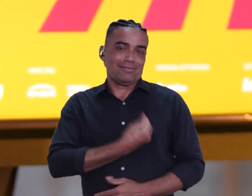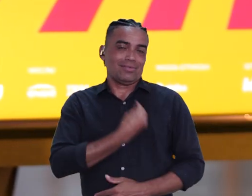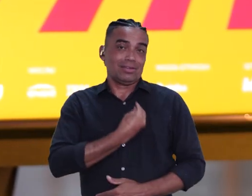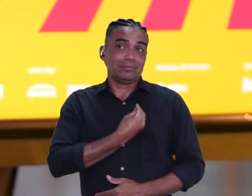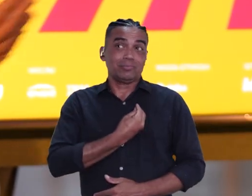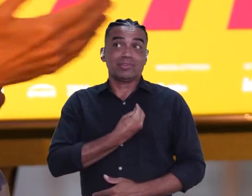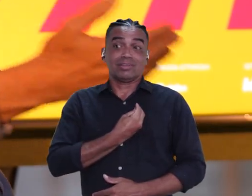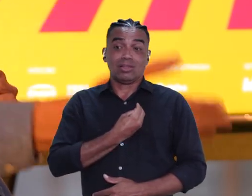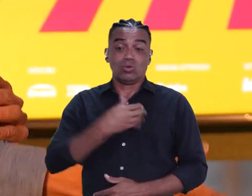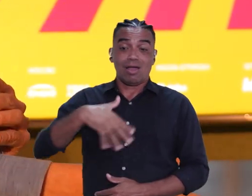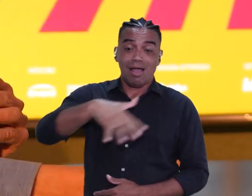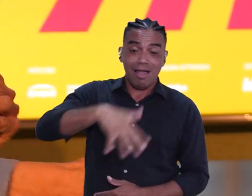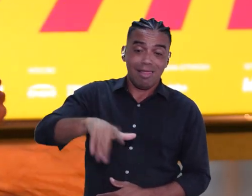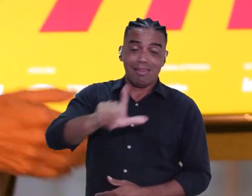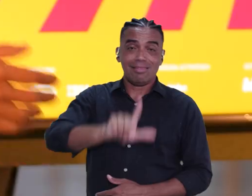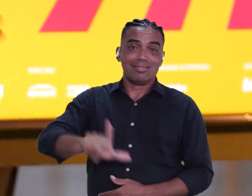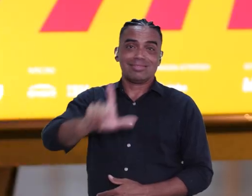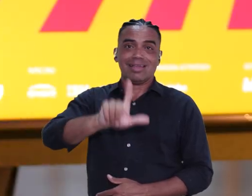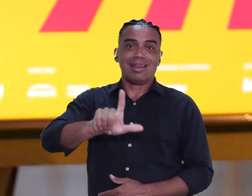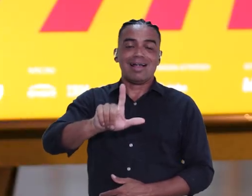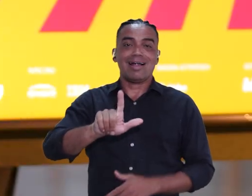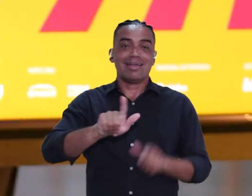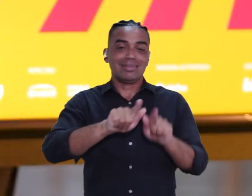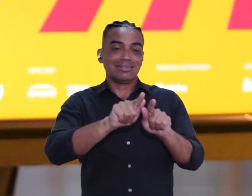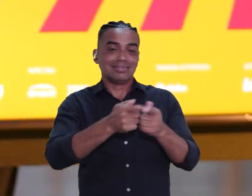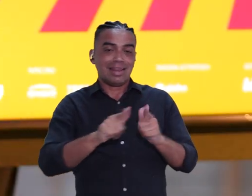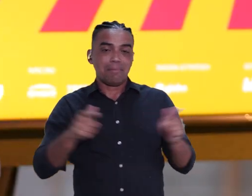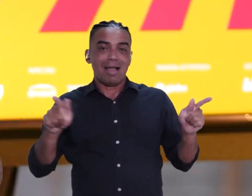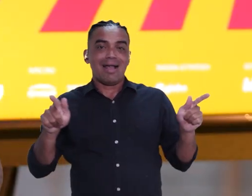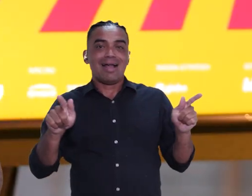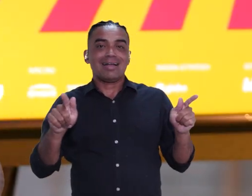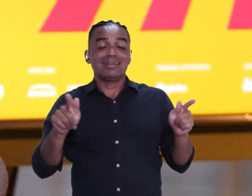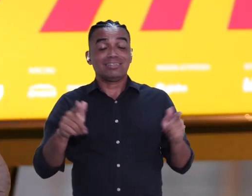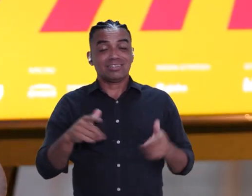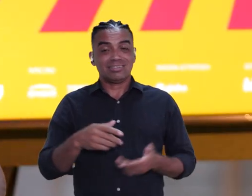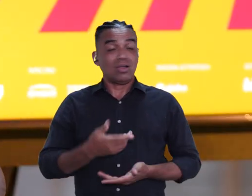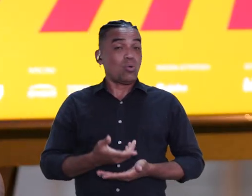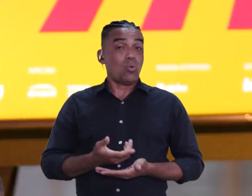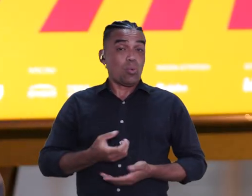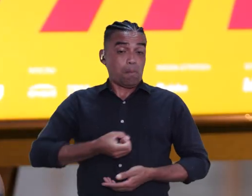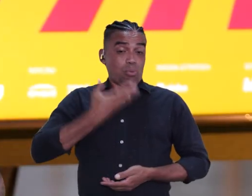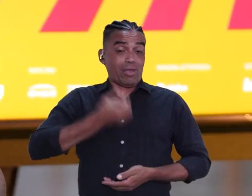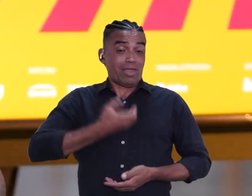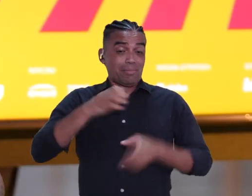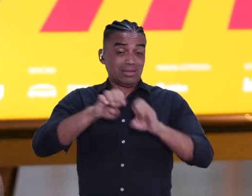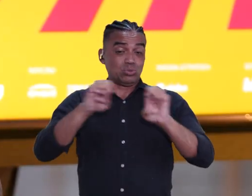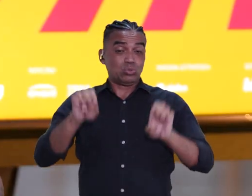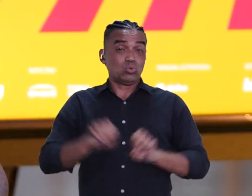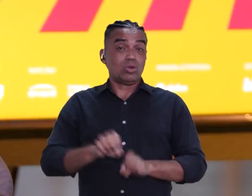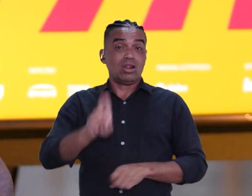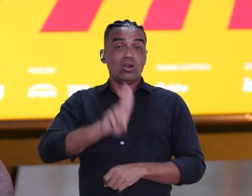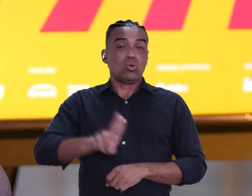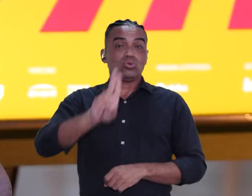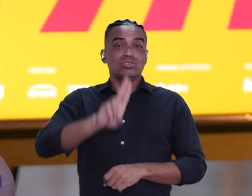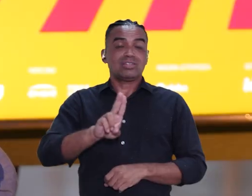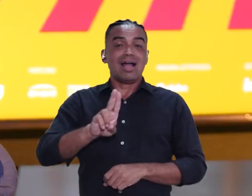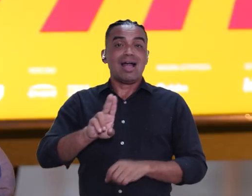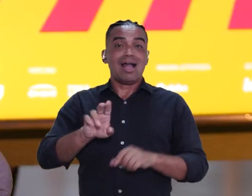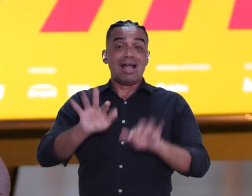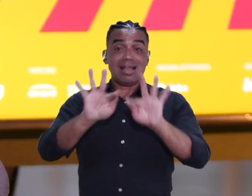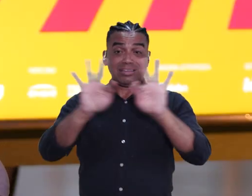nas situações literárias, gramaticais, porque se dizia, o poema era acusado também de não usar a